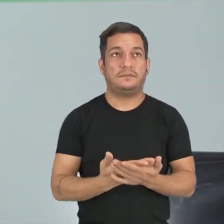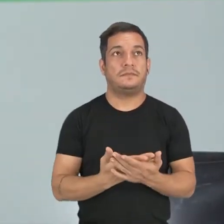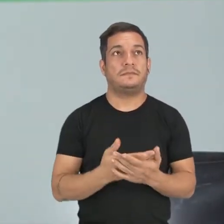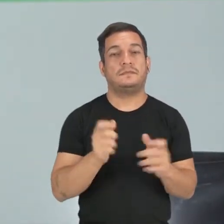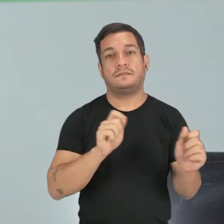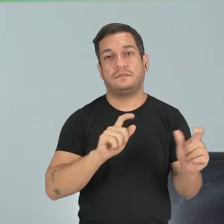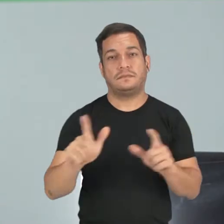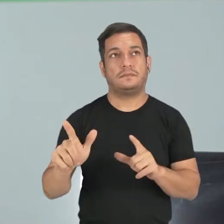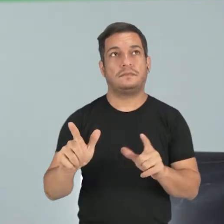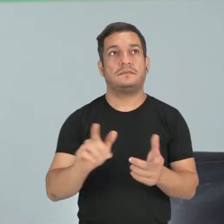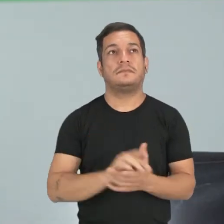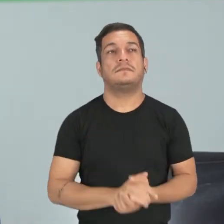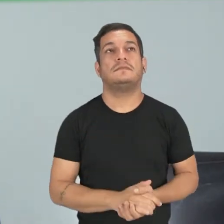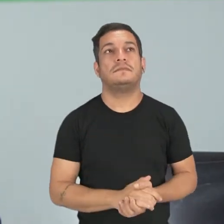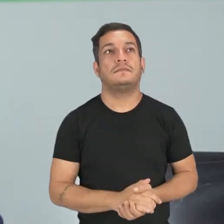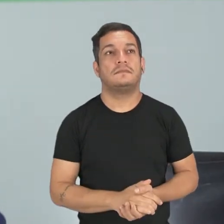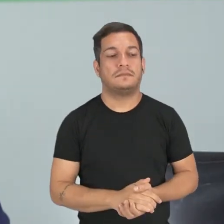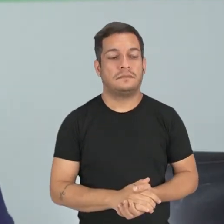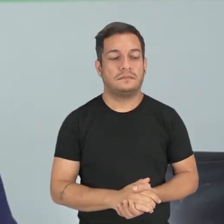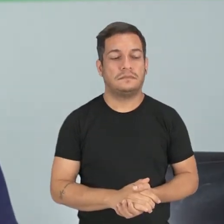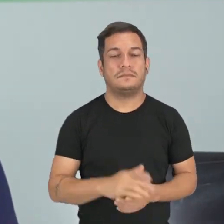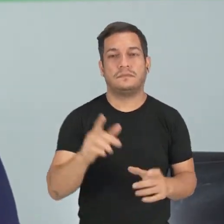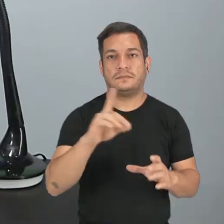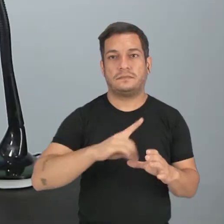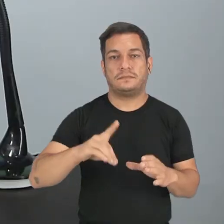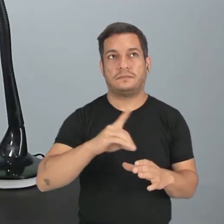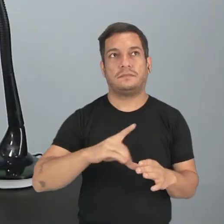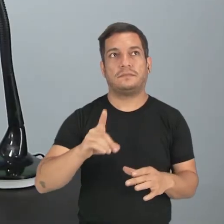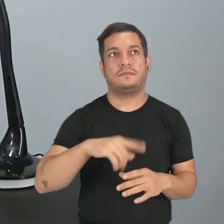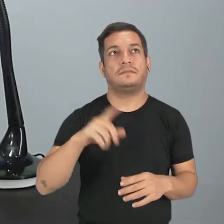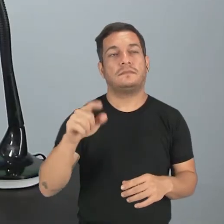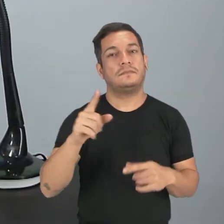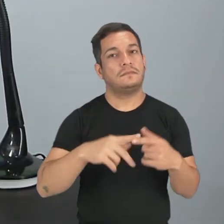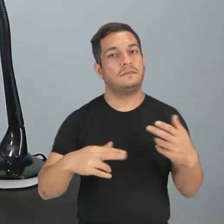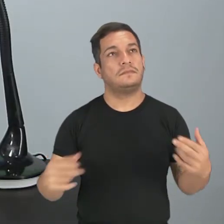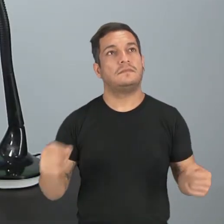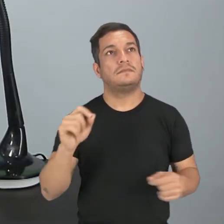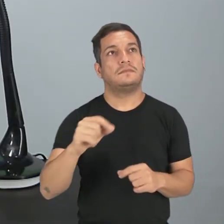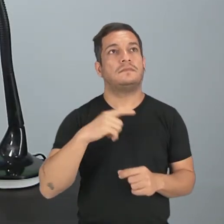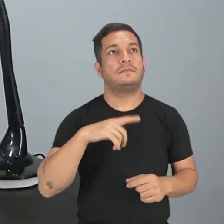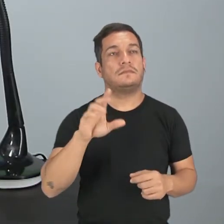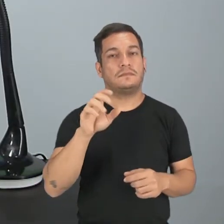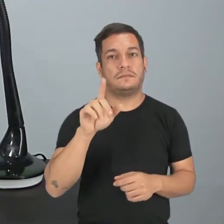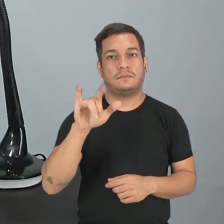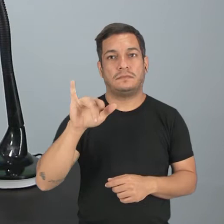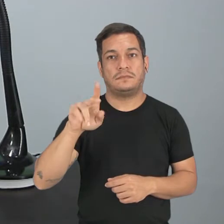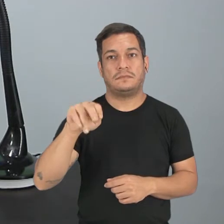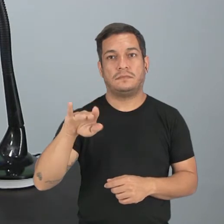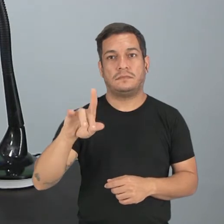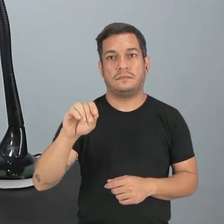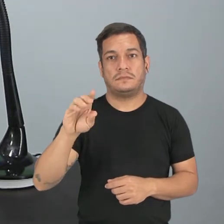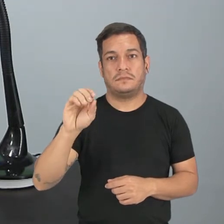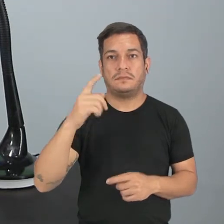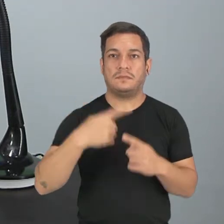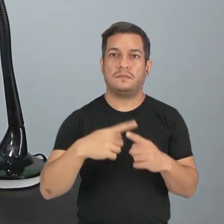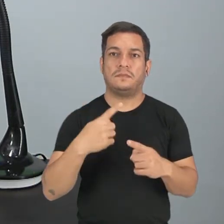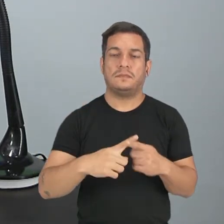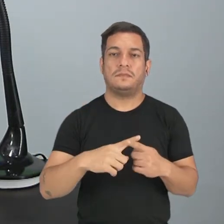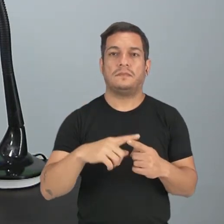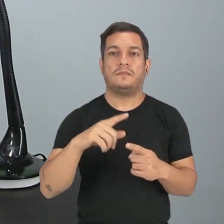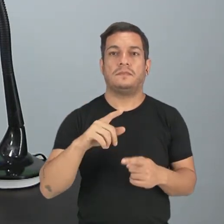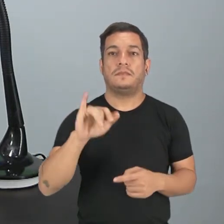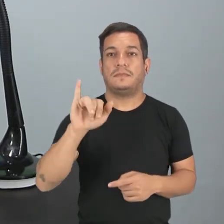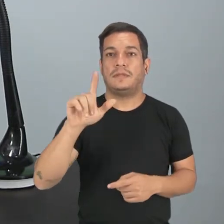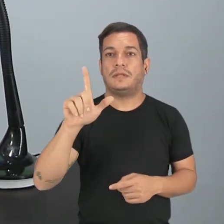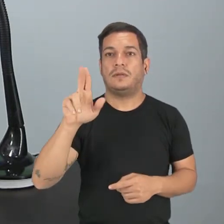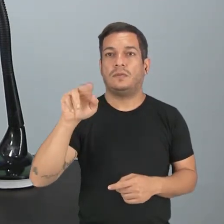no slide, o CD é um objeto iluminado. Por quê? Porque ele